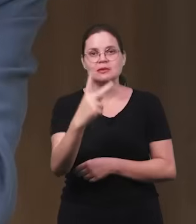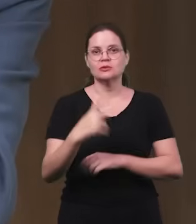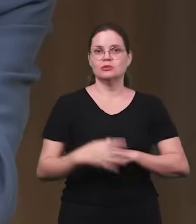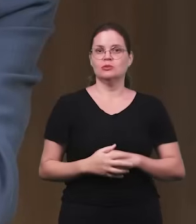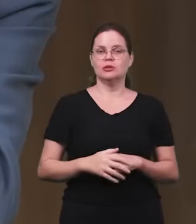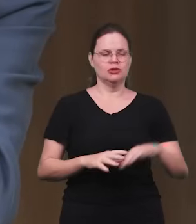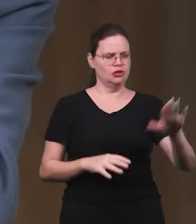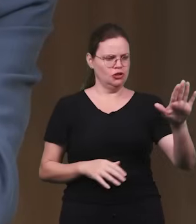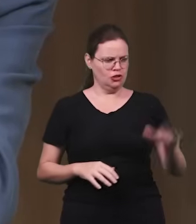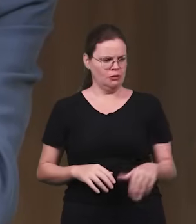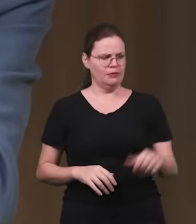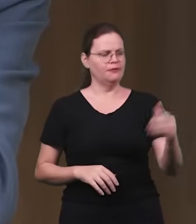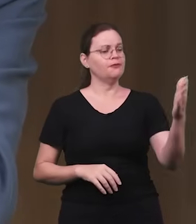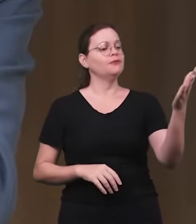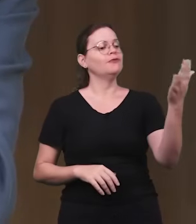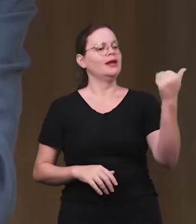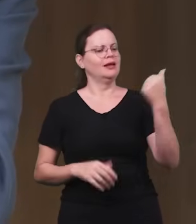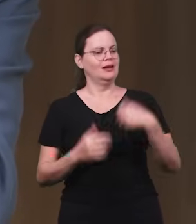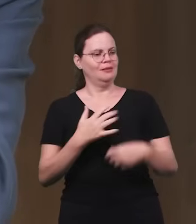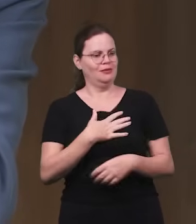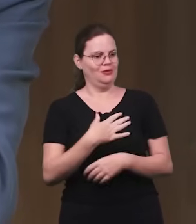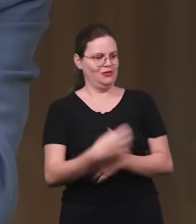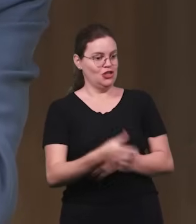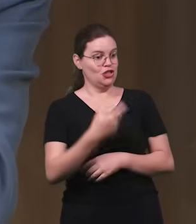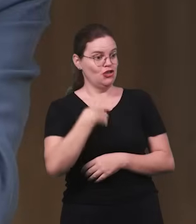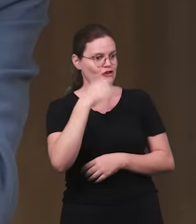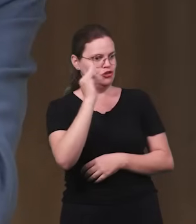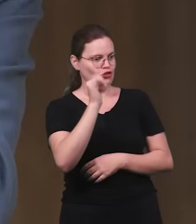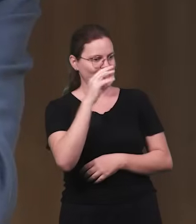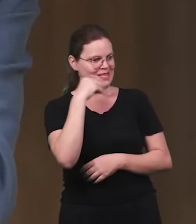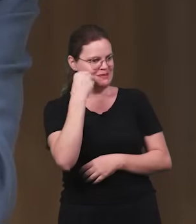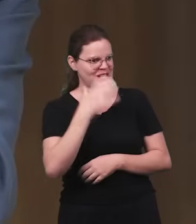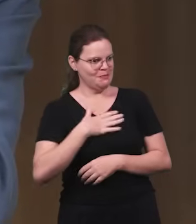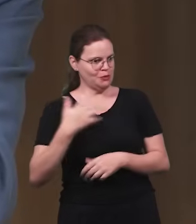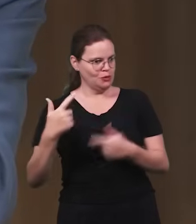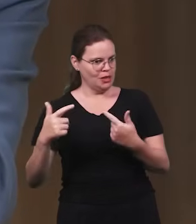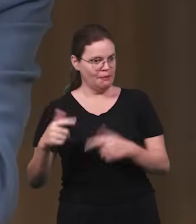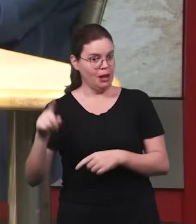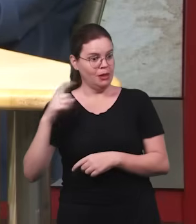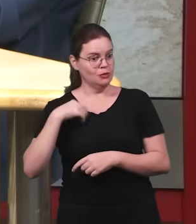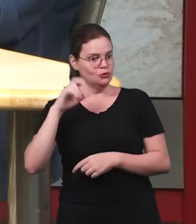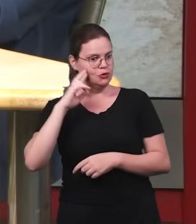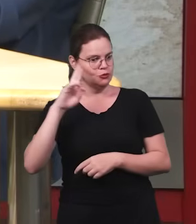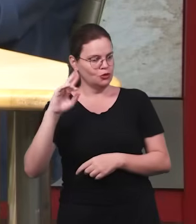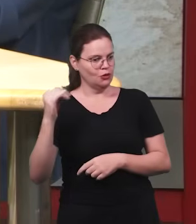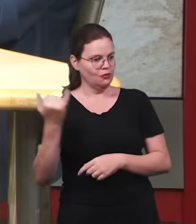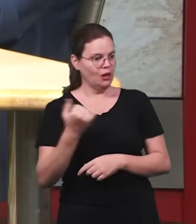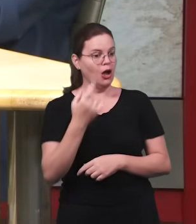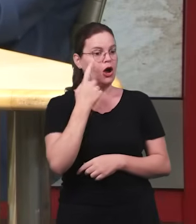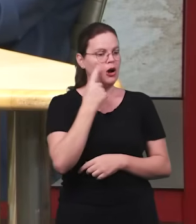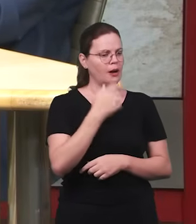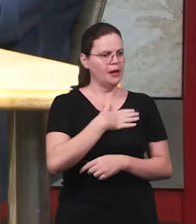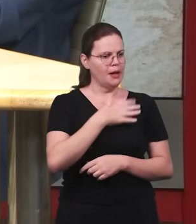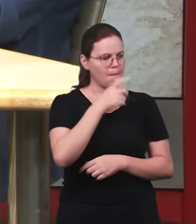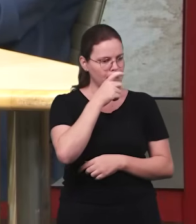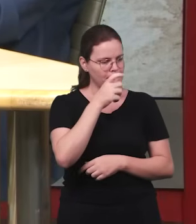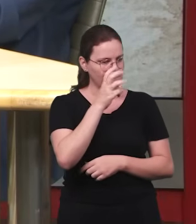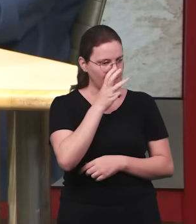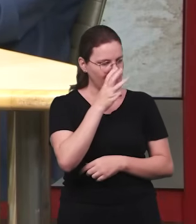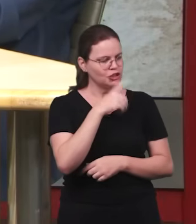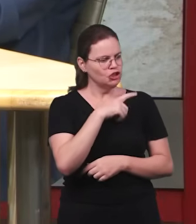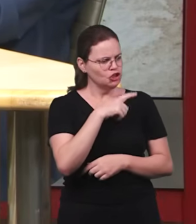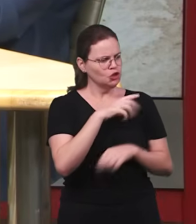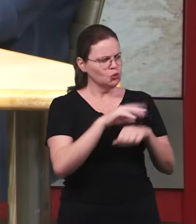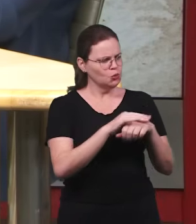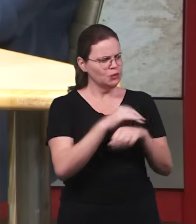vem cá. Vou te contar como é que foi meu primeiro emprego. O senhor fez isso e isso. Olha, mamãe tinha uma doença muito